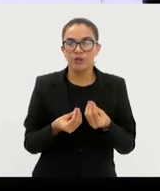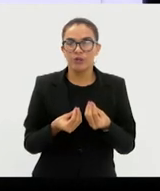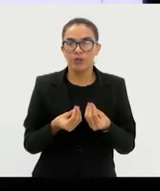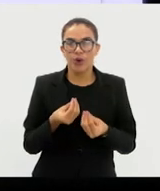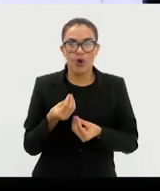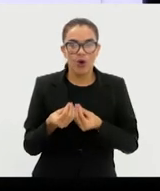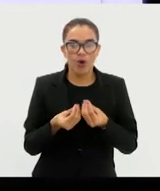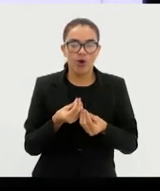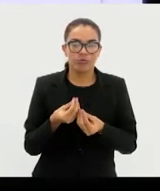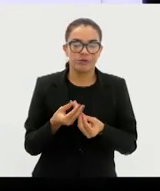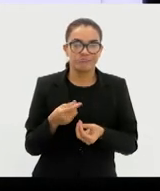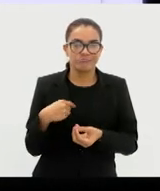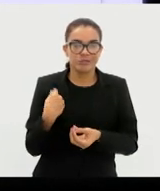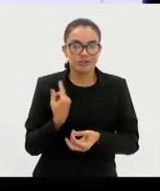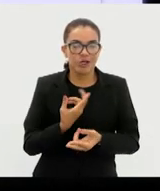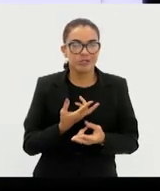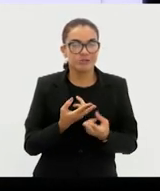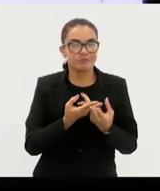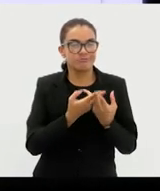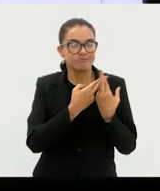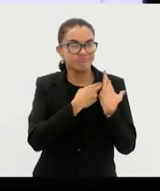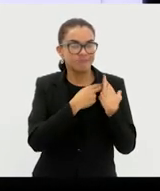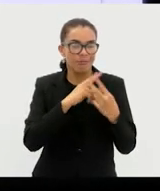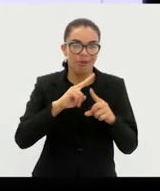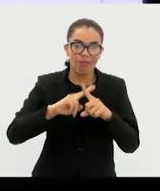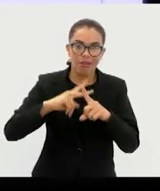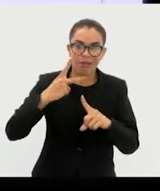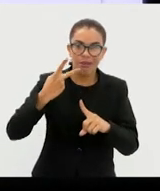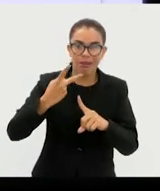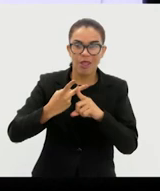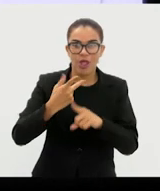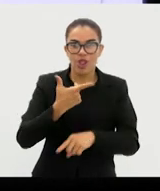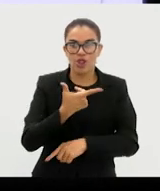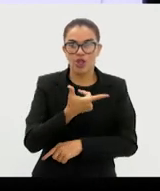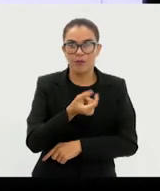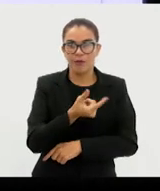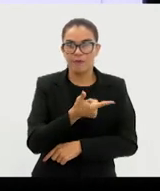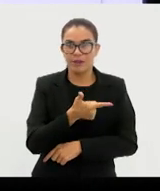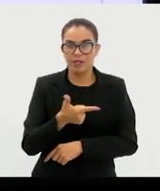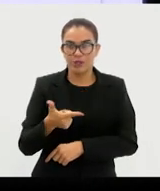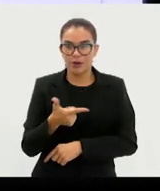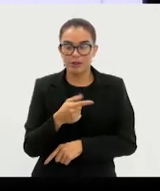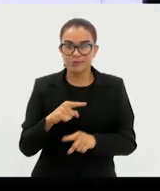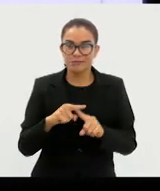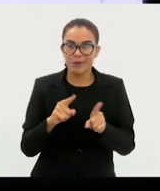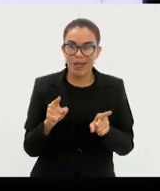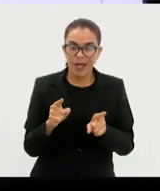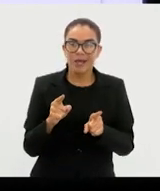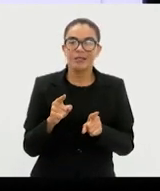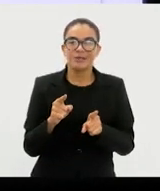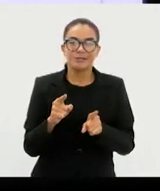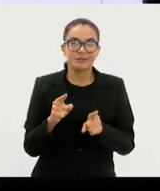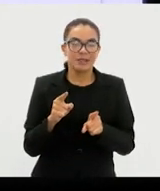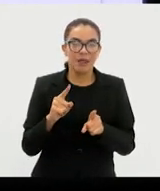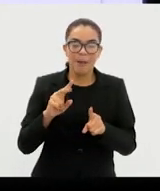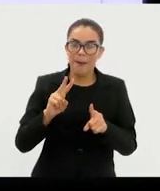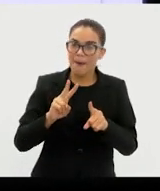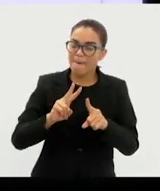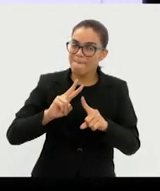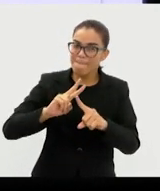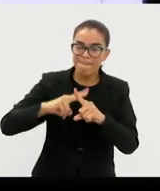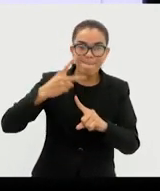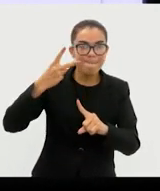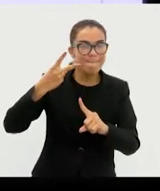as nossas obrigações cresceram de 2022 para cá, sendo que a parcela da União deu um salto aqui de 18 bi, como